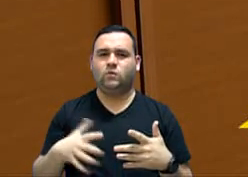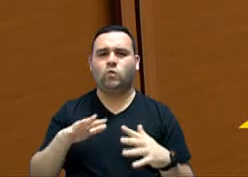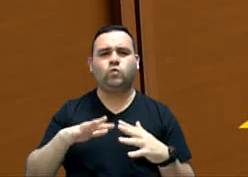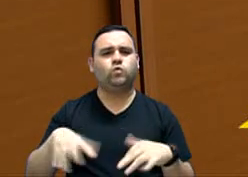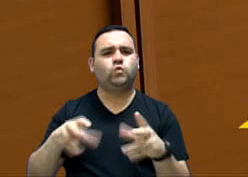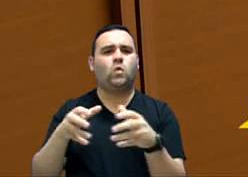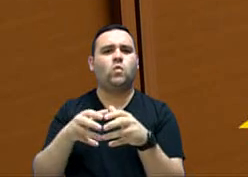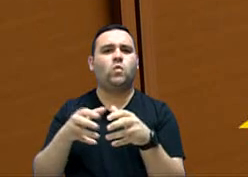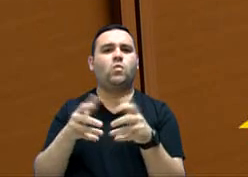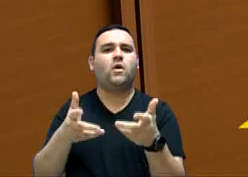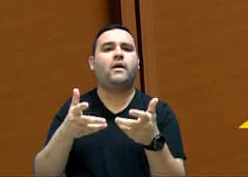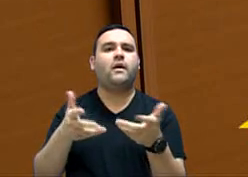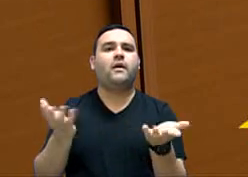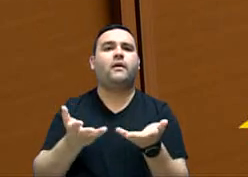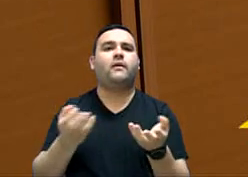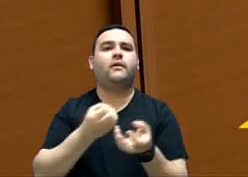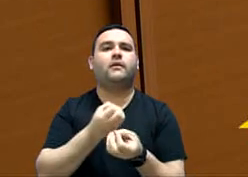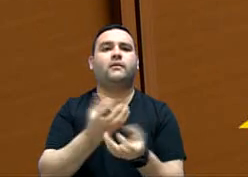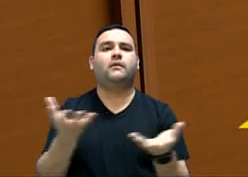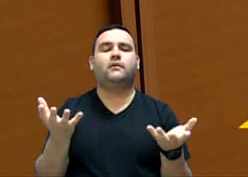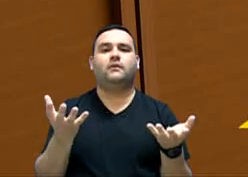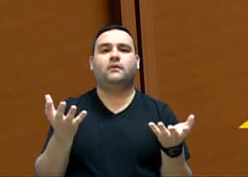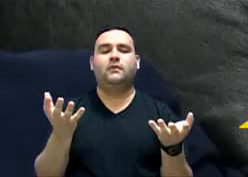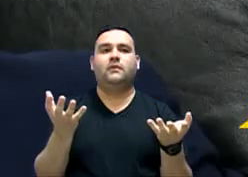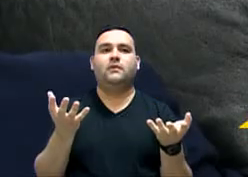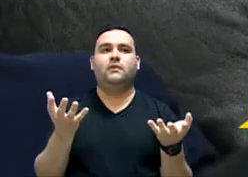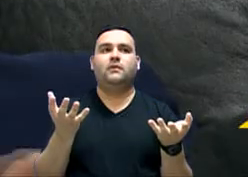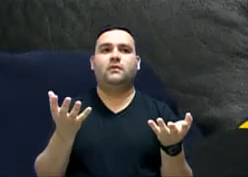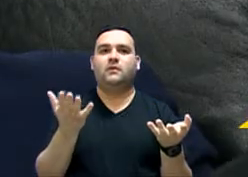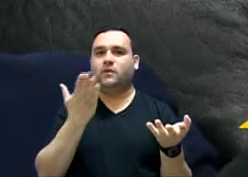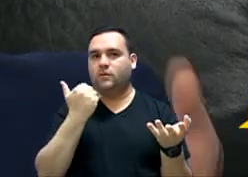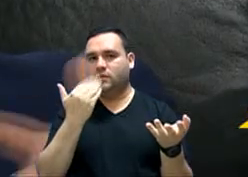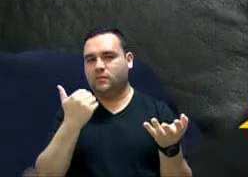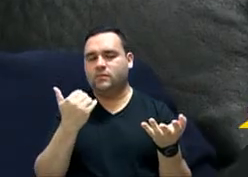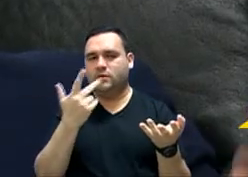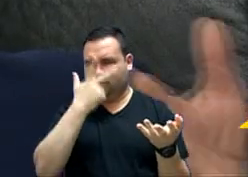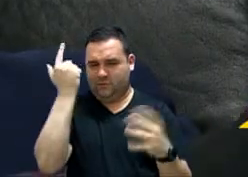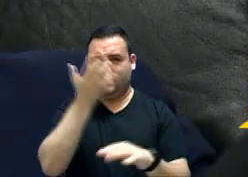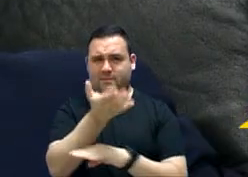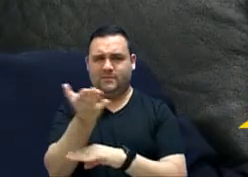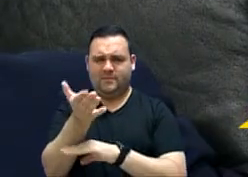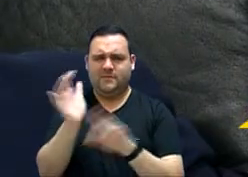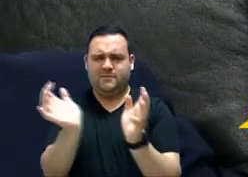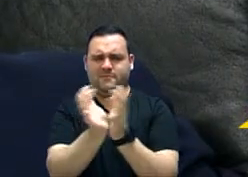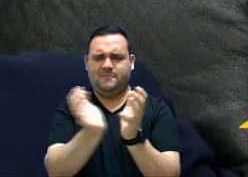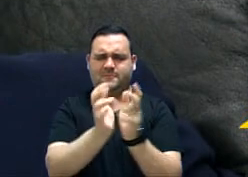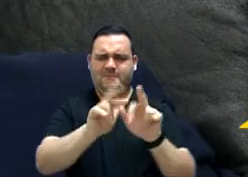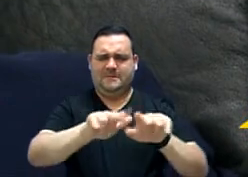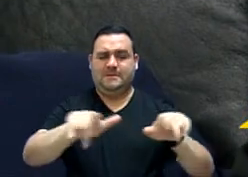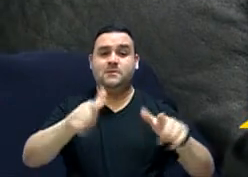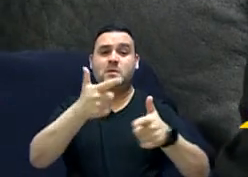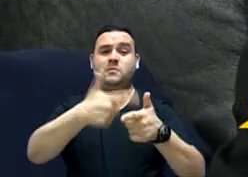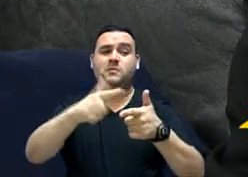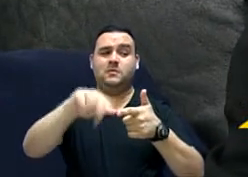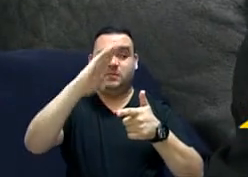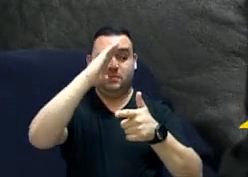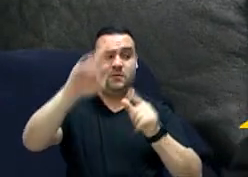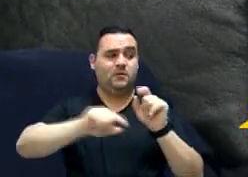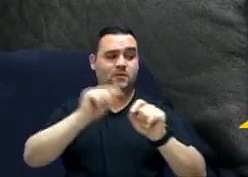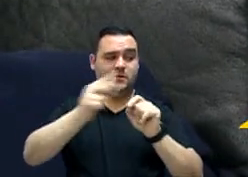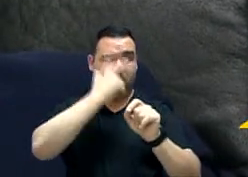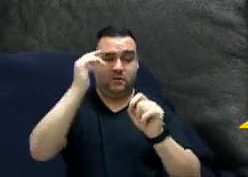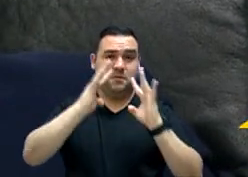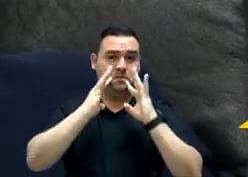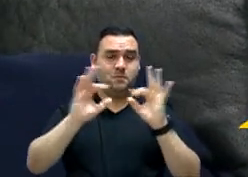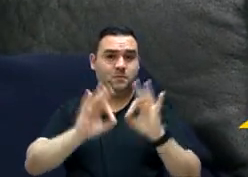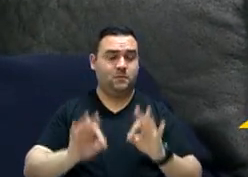todos os grupos querem agora distribuir, agora não, distribuir alimentos para os mendigos, vários grupos. O grande problema é que ninguém se